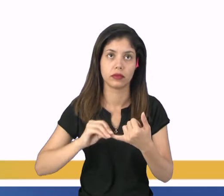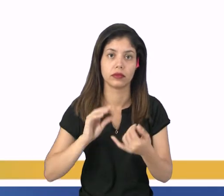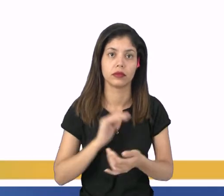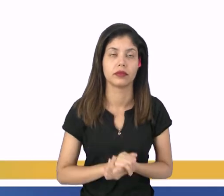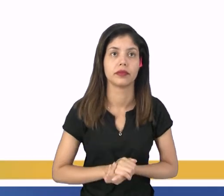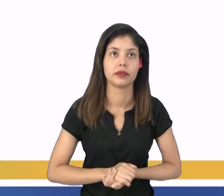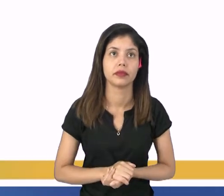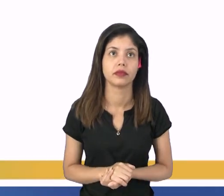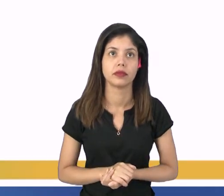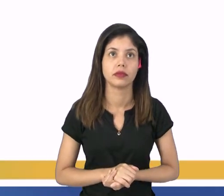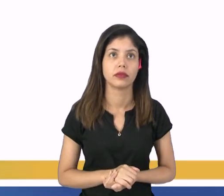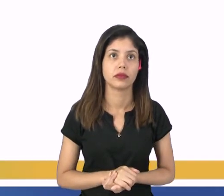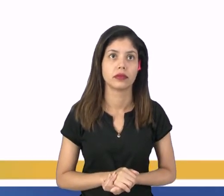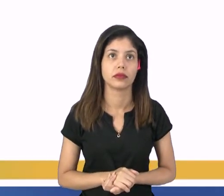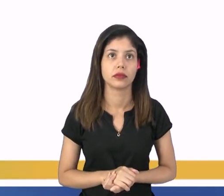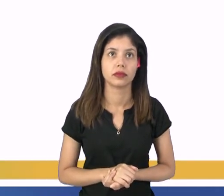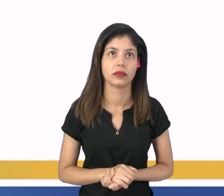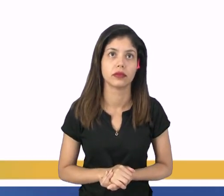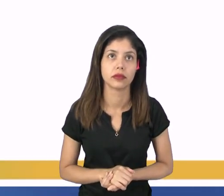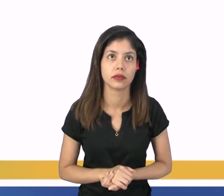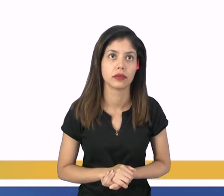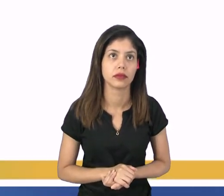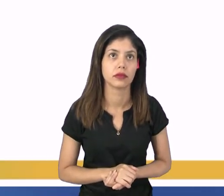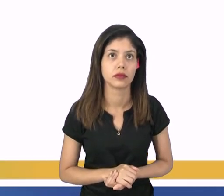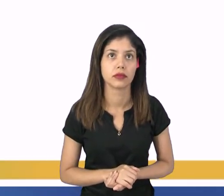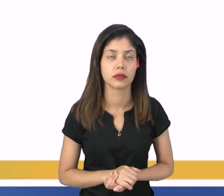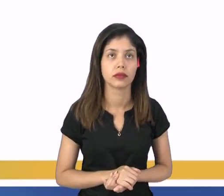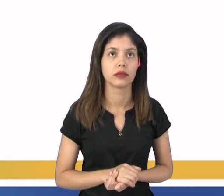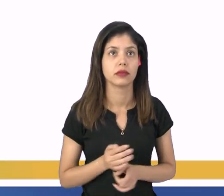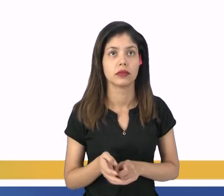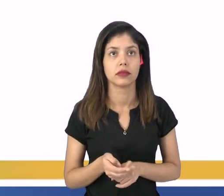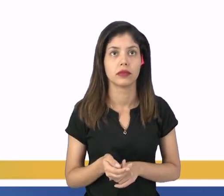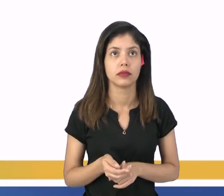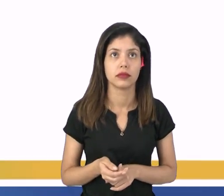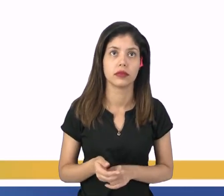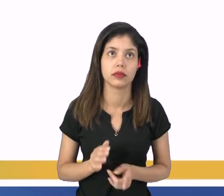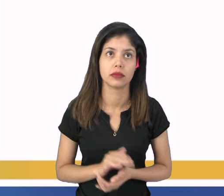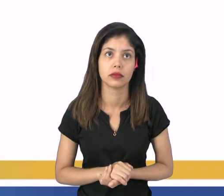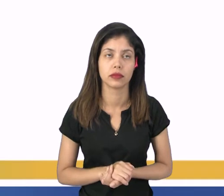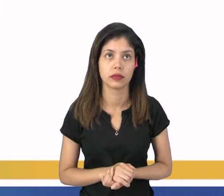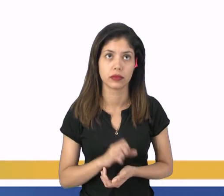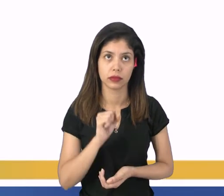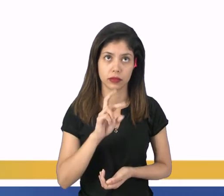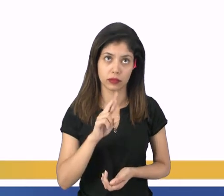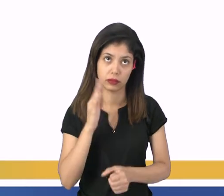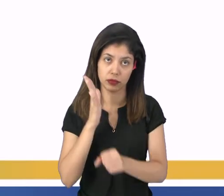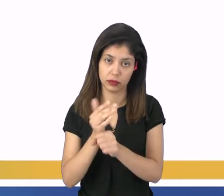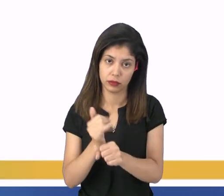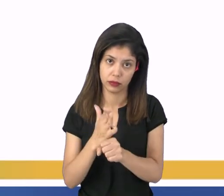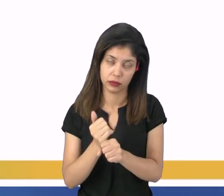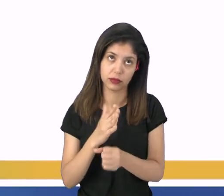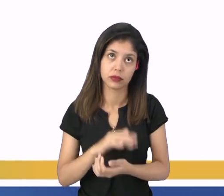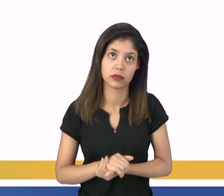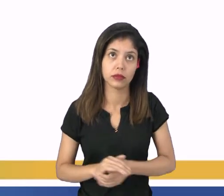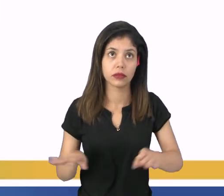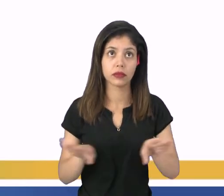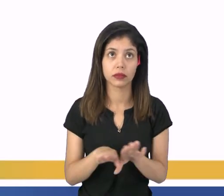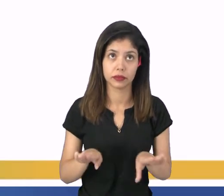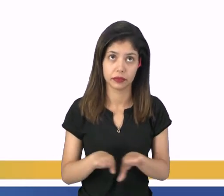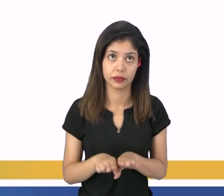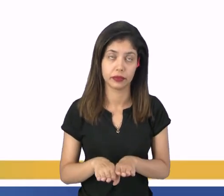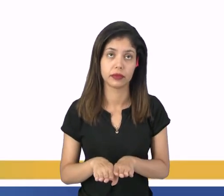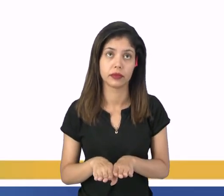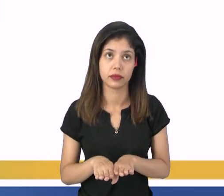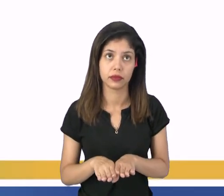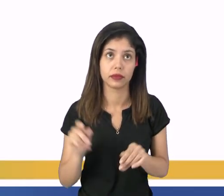tá? O milho era um alimento sagrado, né? E a batata, tá? Construíram,